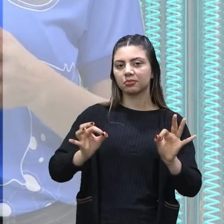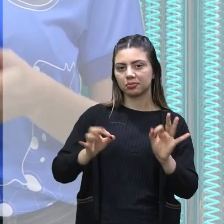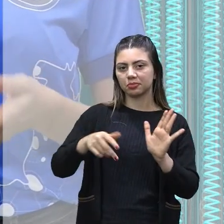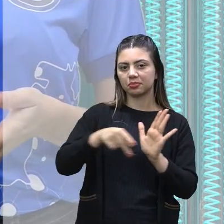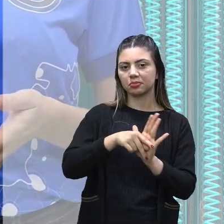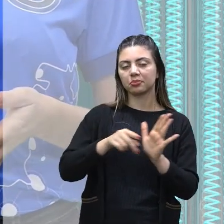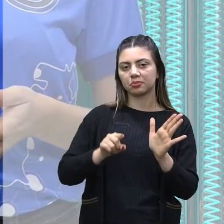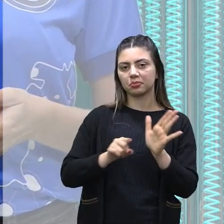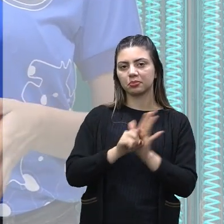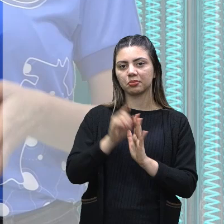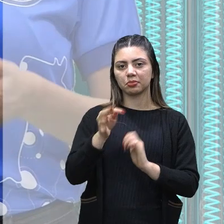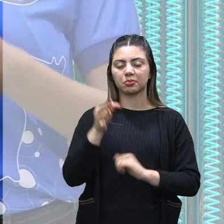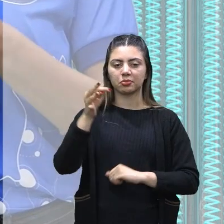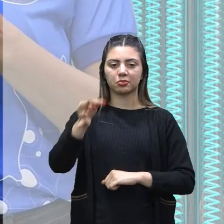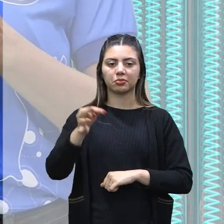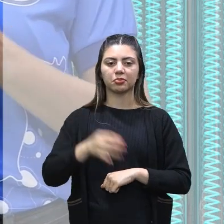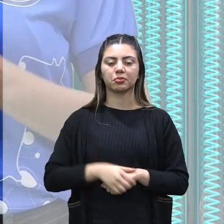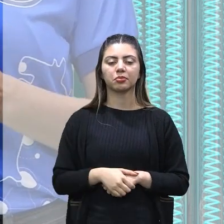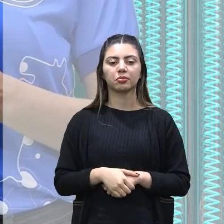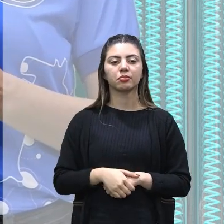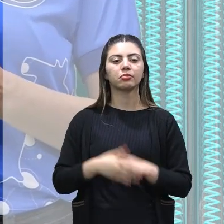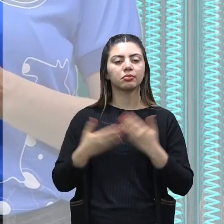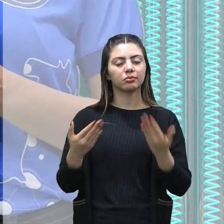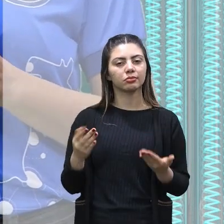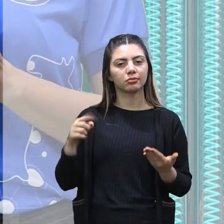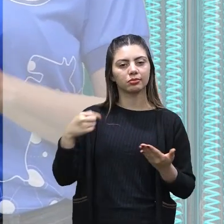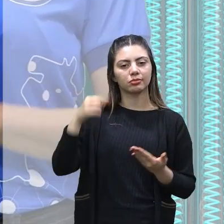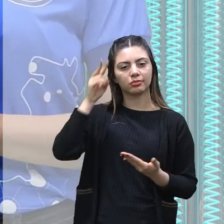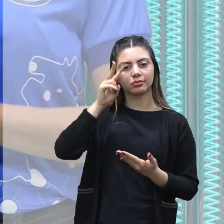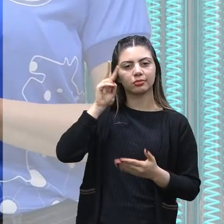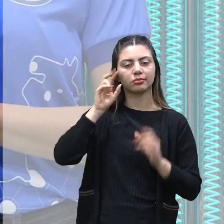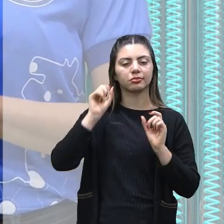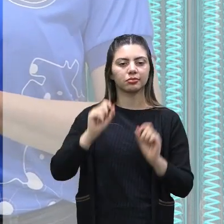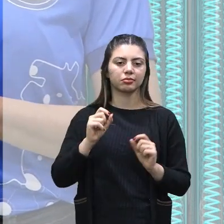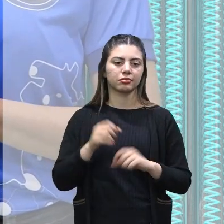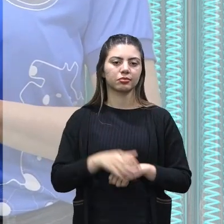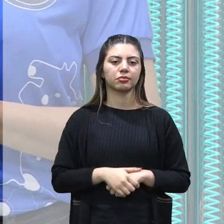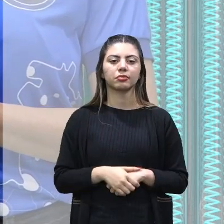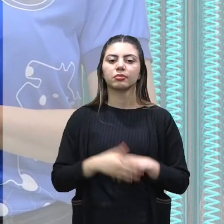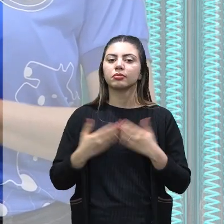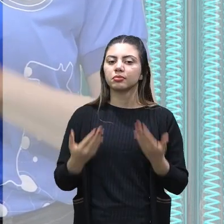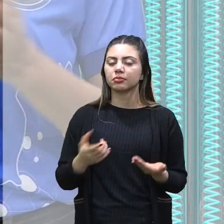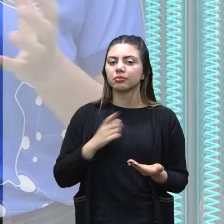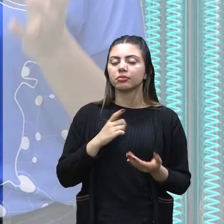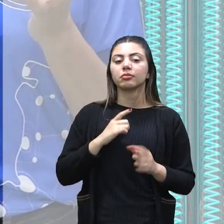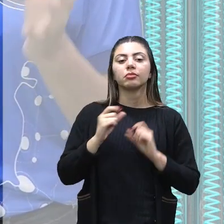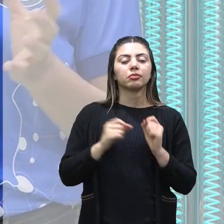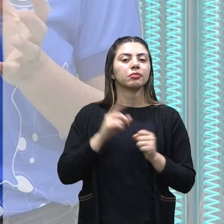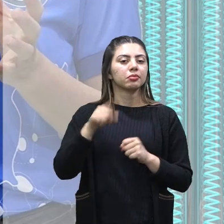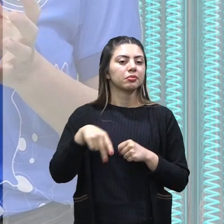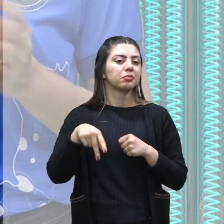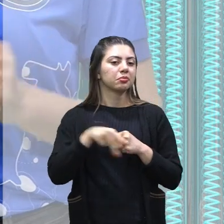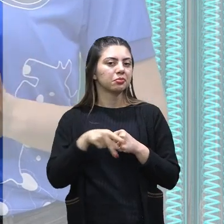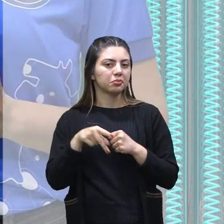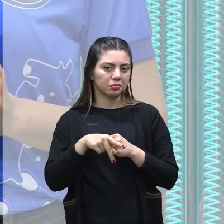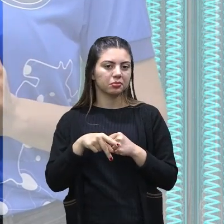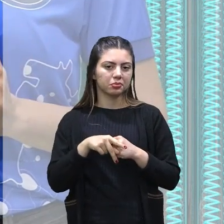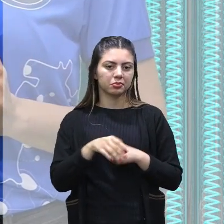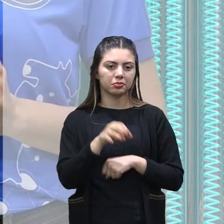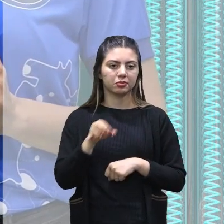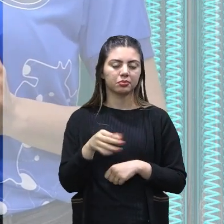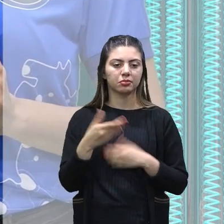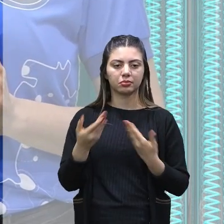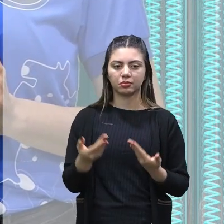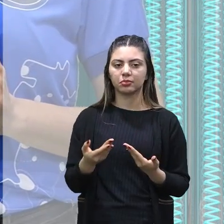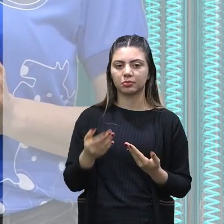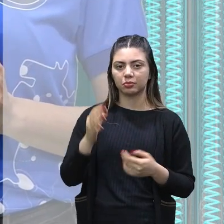no futuro com will. E só para a gente relembrar, não é? Temos sempre, né, os pronomes para relembrar o futuro, né? Aqui,